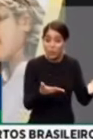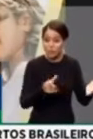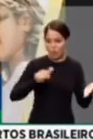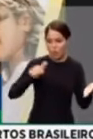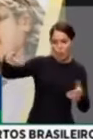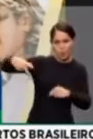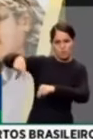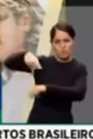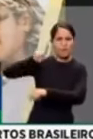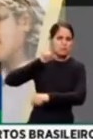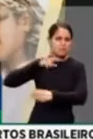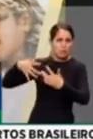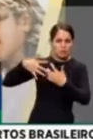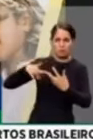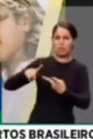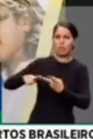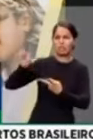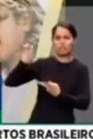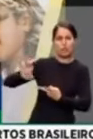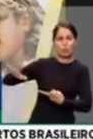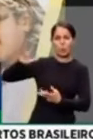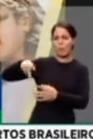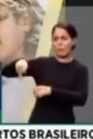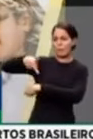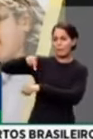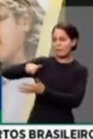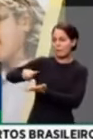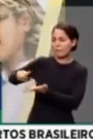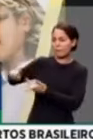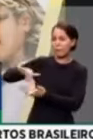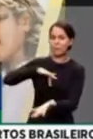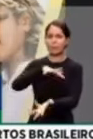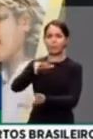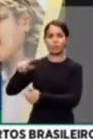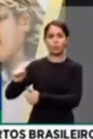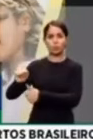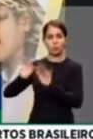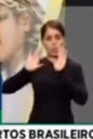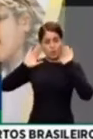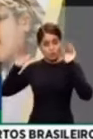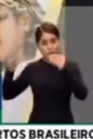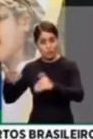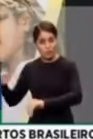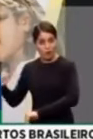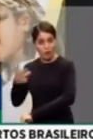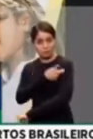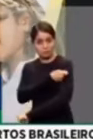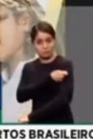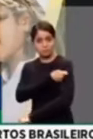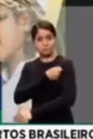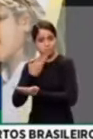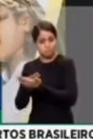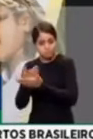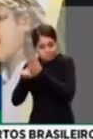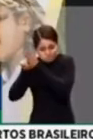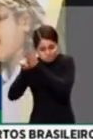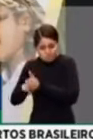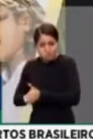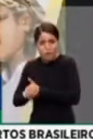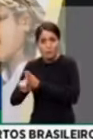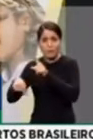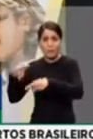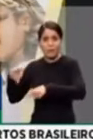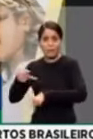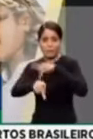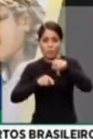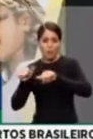União Europeia, vários países do mundo se dedicam exclusivamente a buscar a vacina e encaminhar a vacina